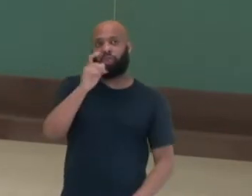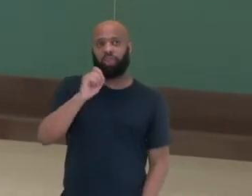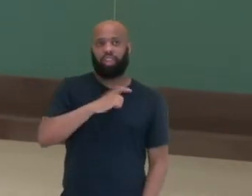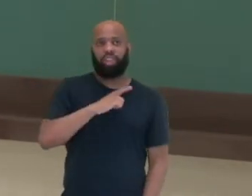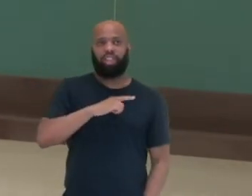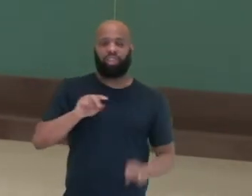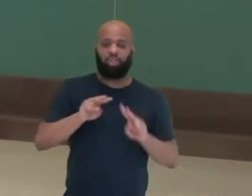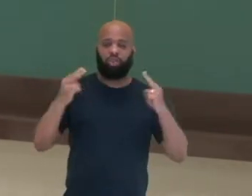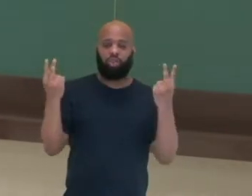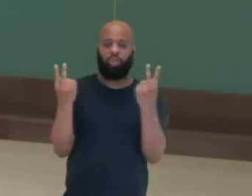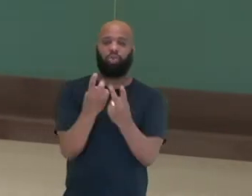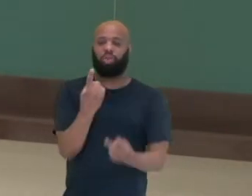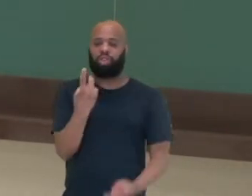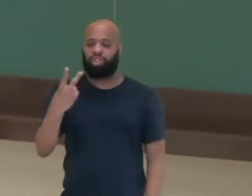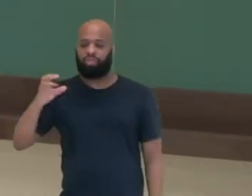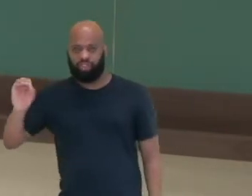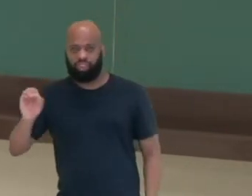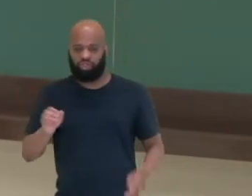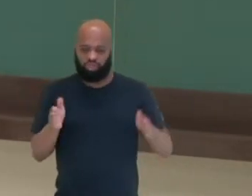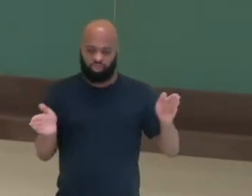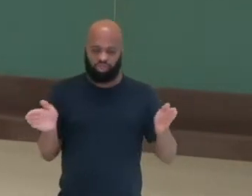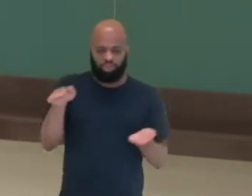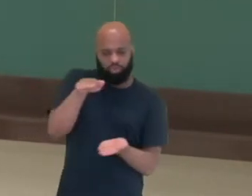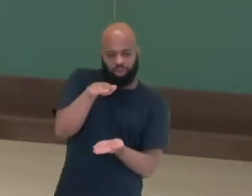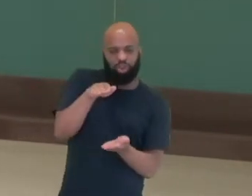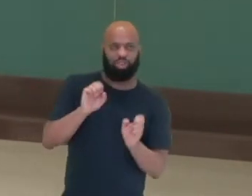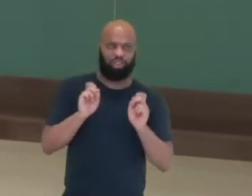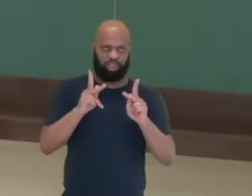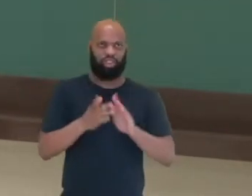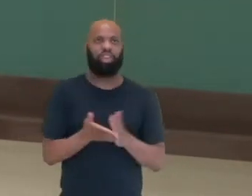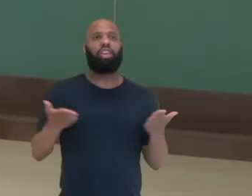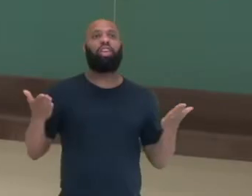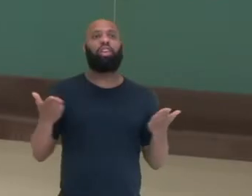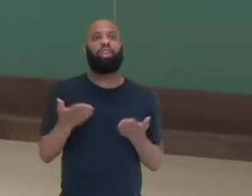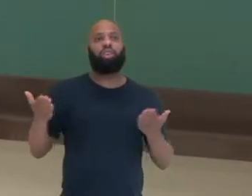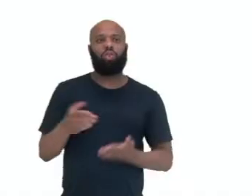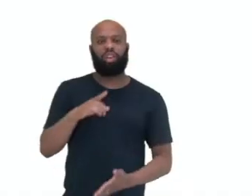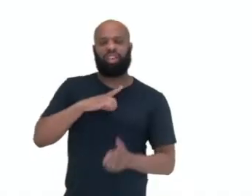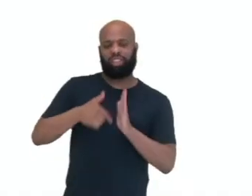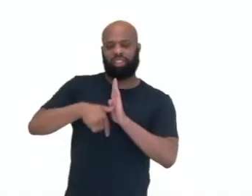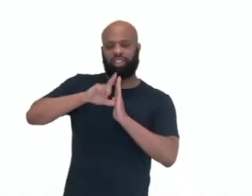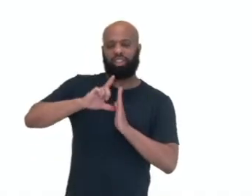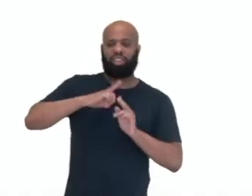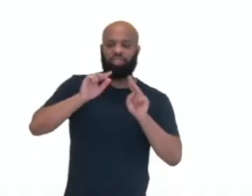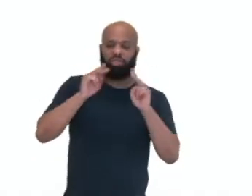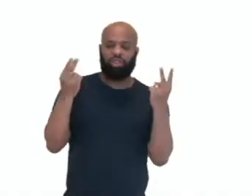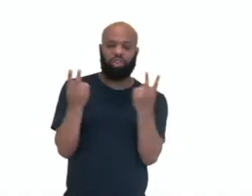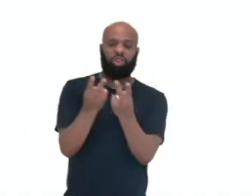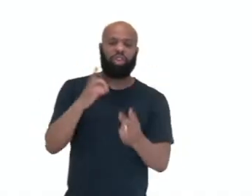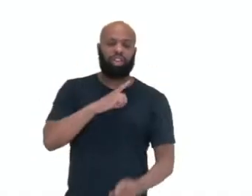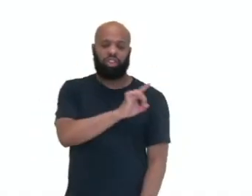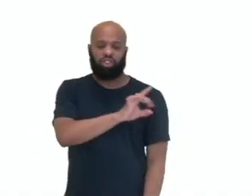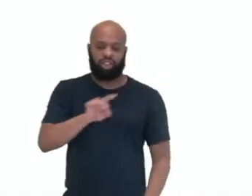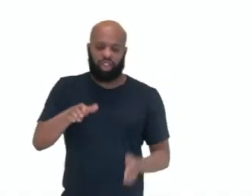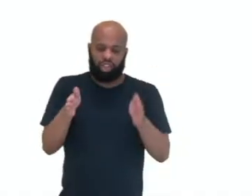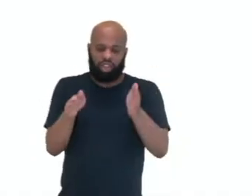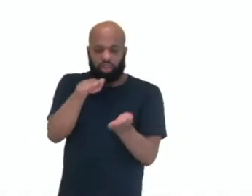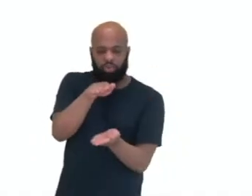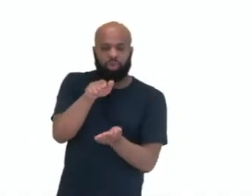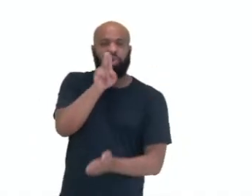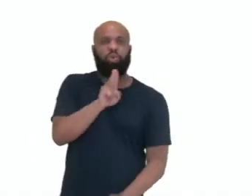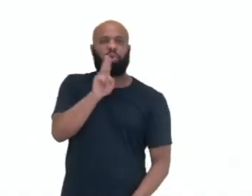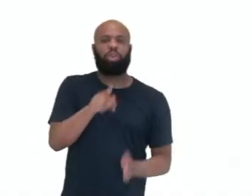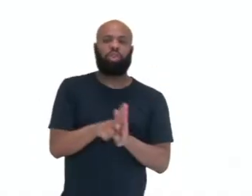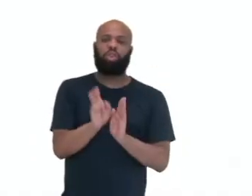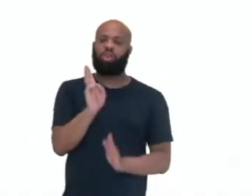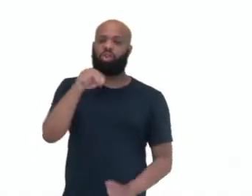empilhamento é de 120 bloquinhos, tá bom? E no caso anterior, o volume de cada bloco foi usado como unidade